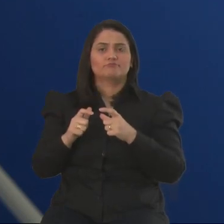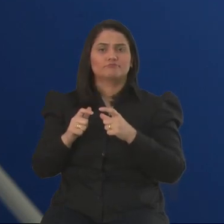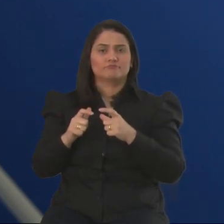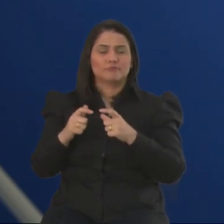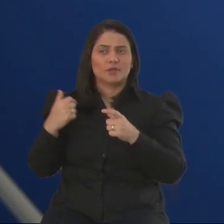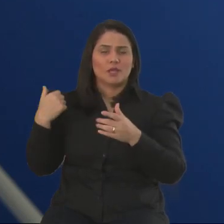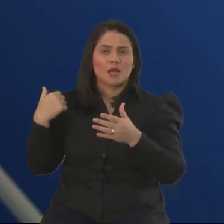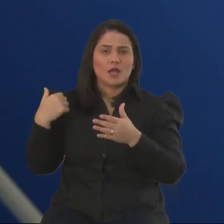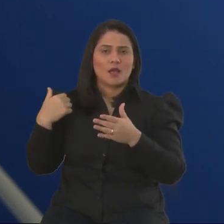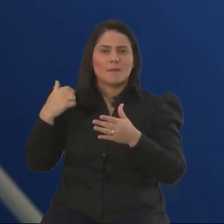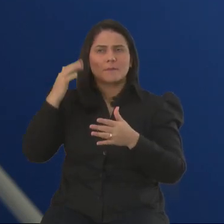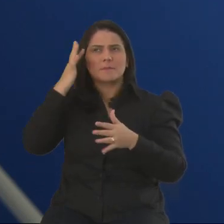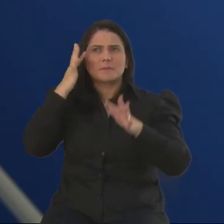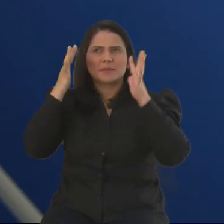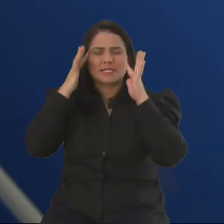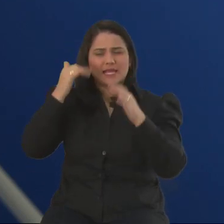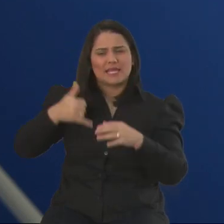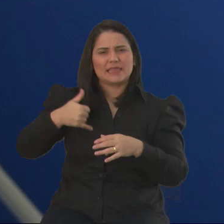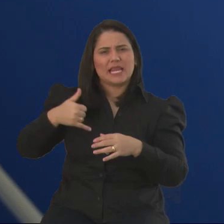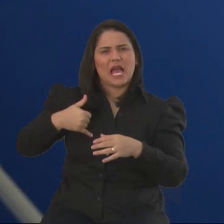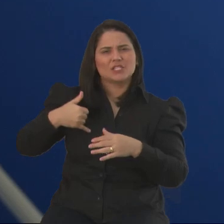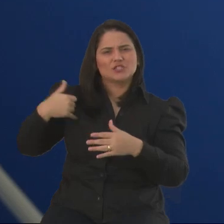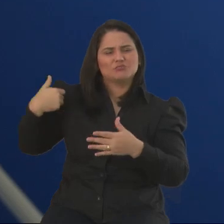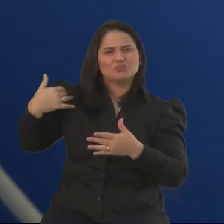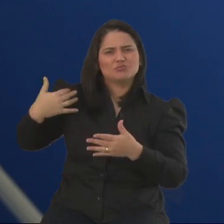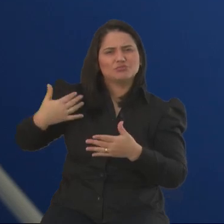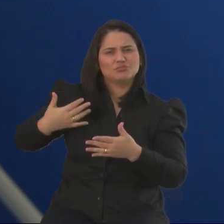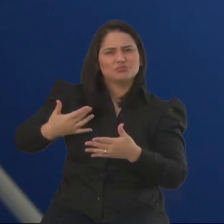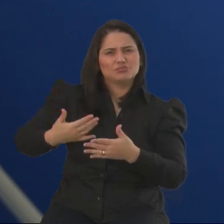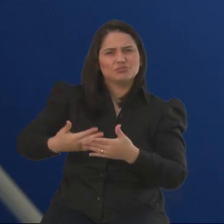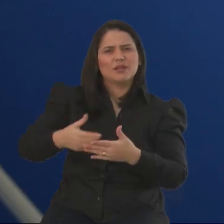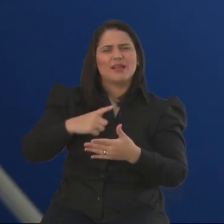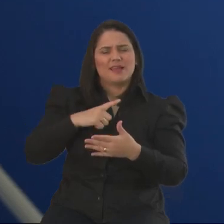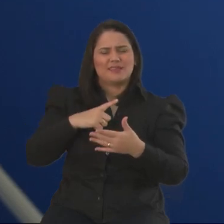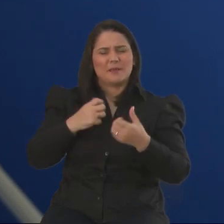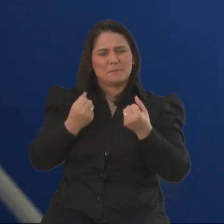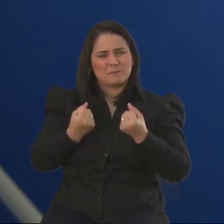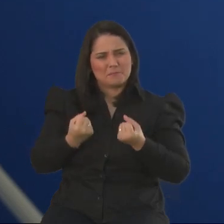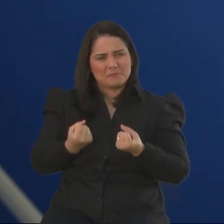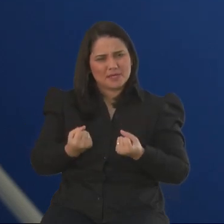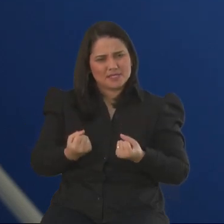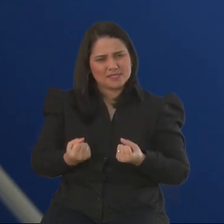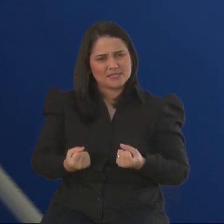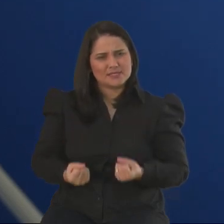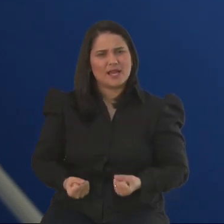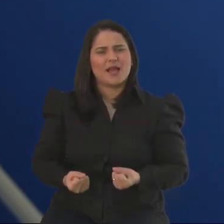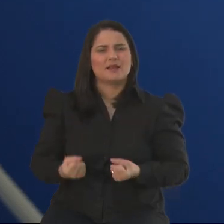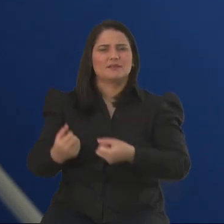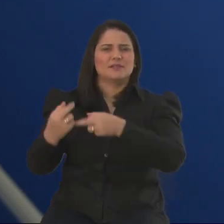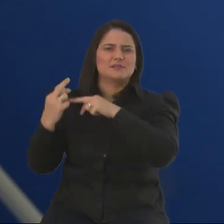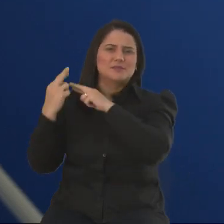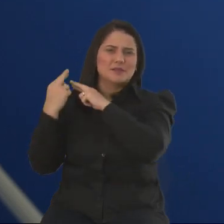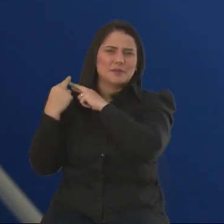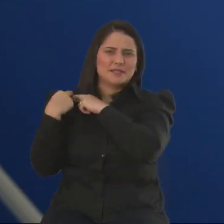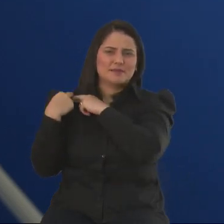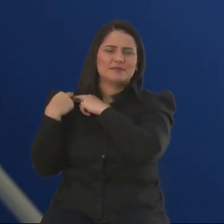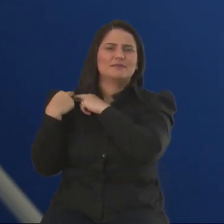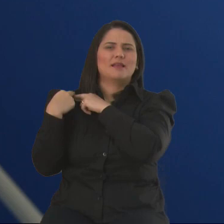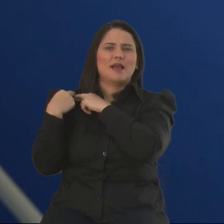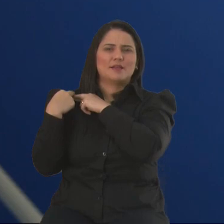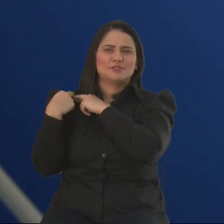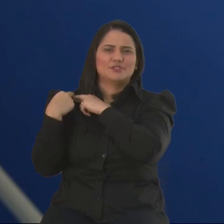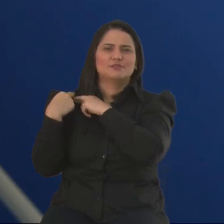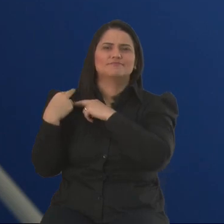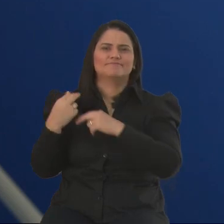imemorial das idades e carrega a carga pesada dos mais torpes sinônimos,